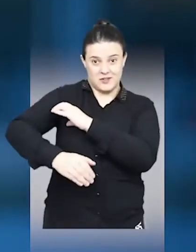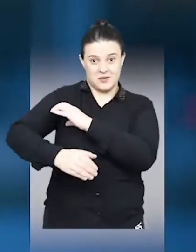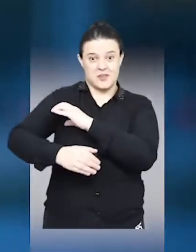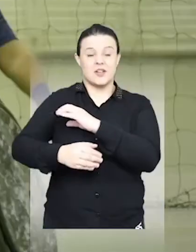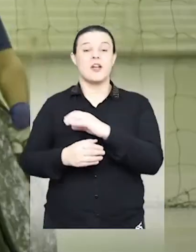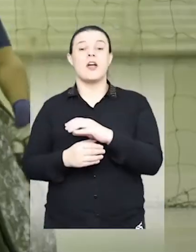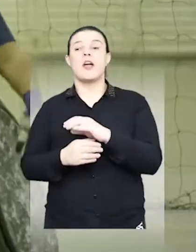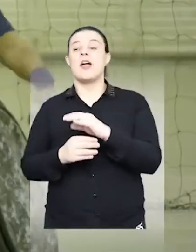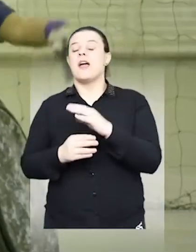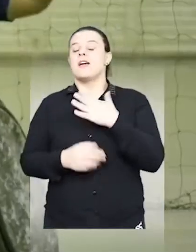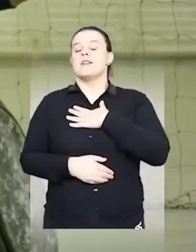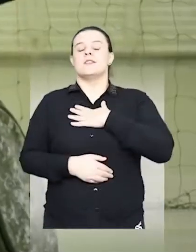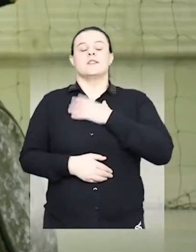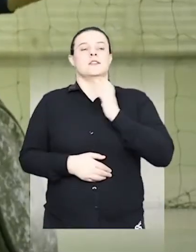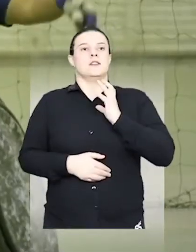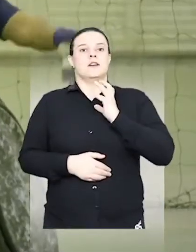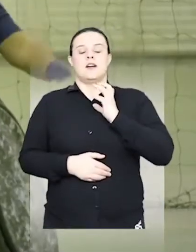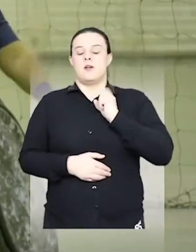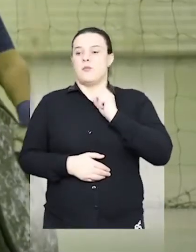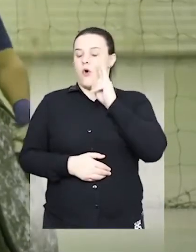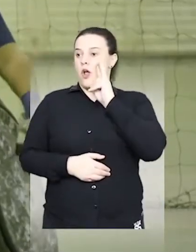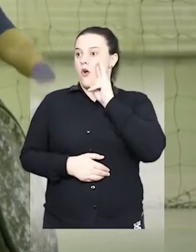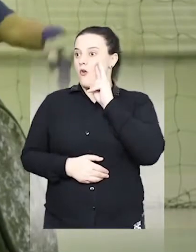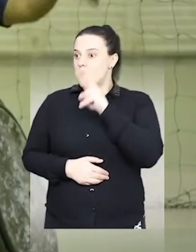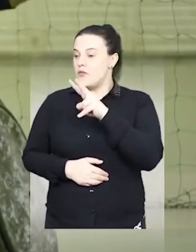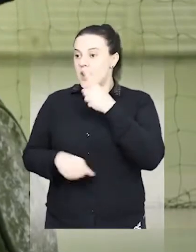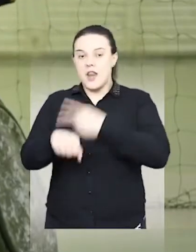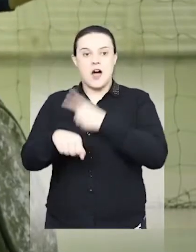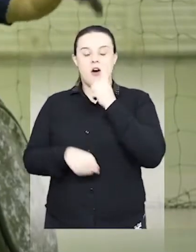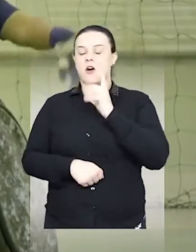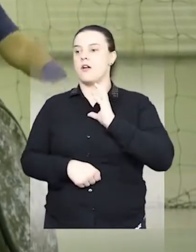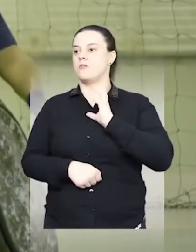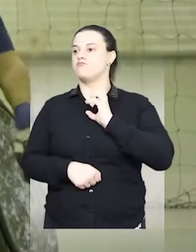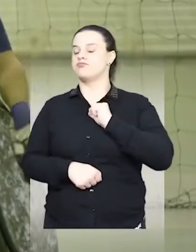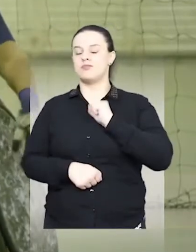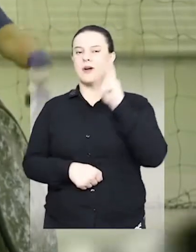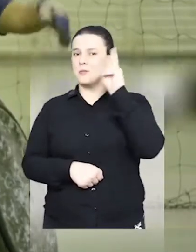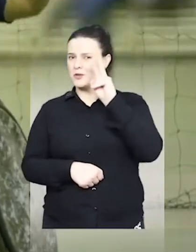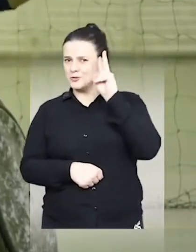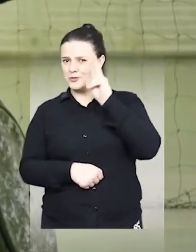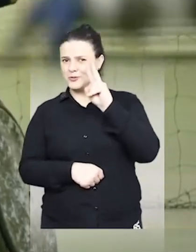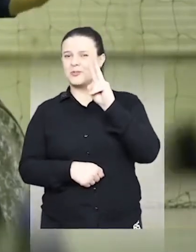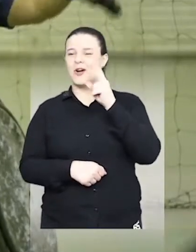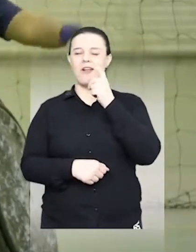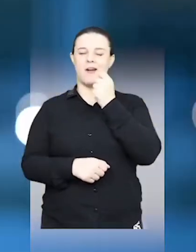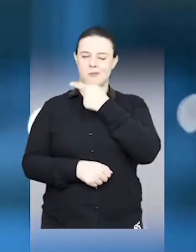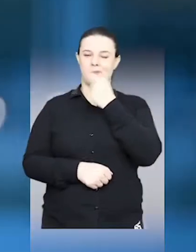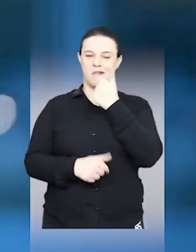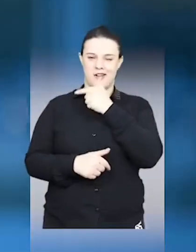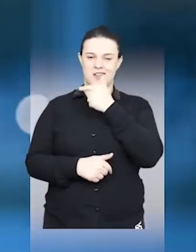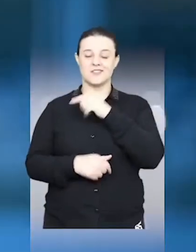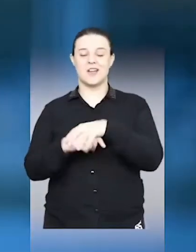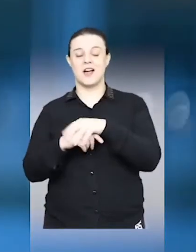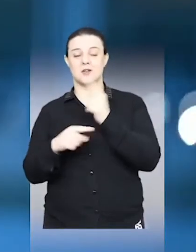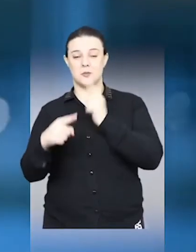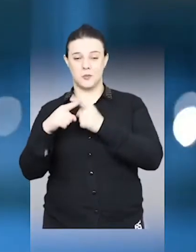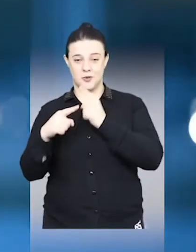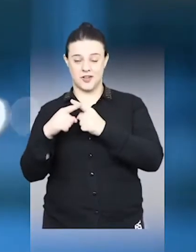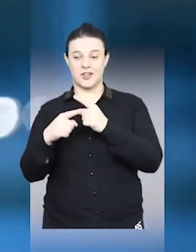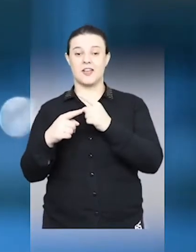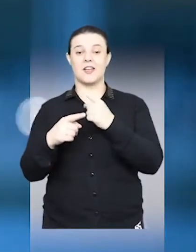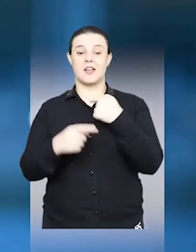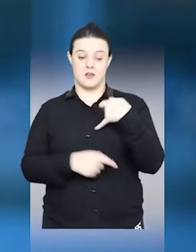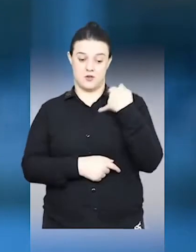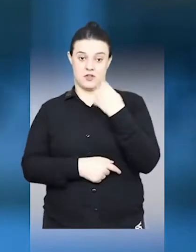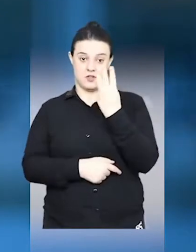é paixão, é José amor Santos. à primeira vista. Olha, é uma história assim meio até que engraçada. Como eu